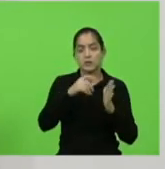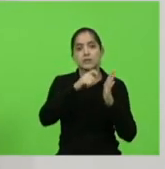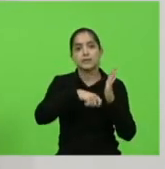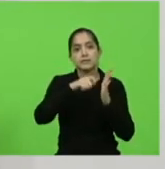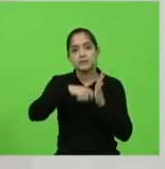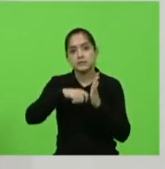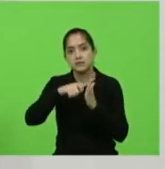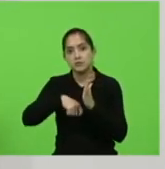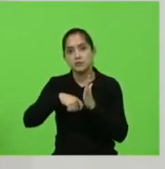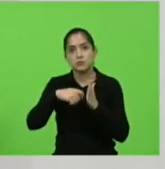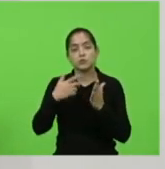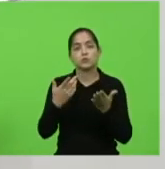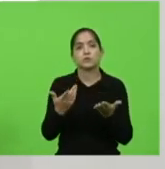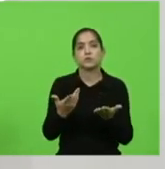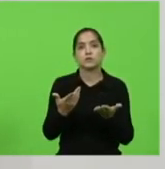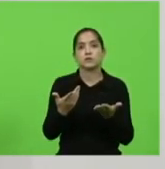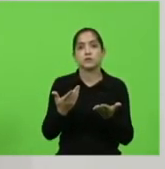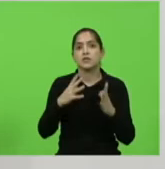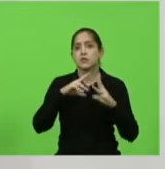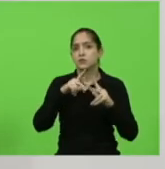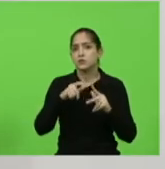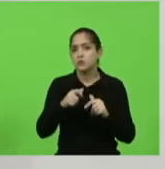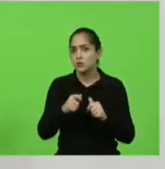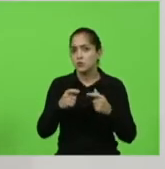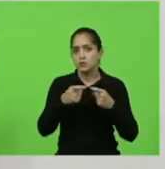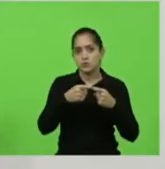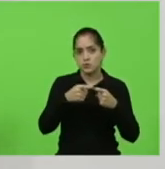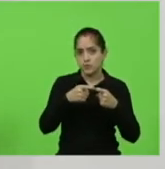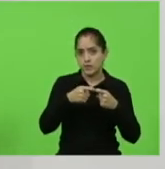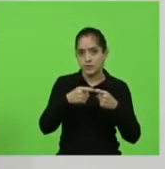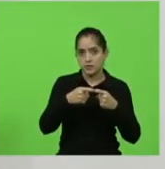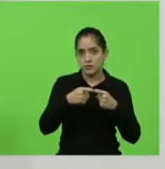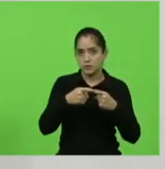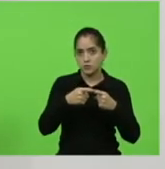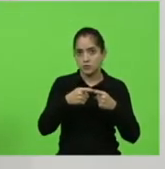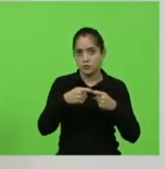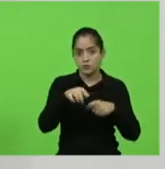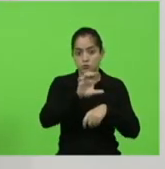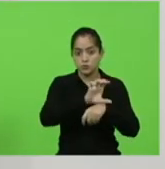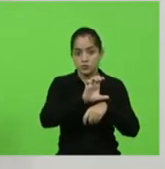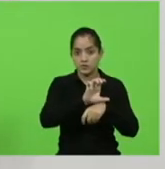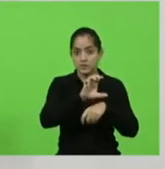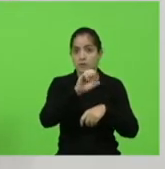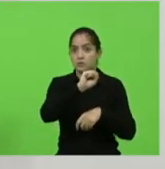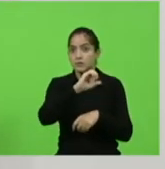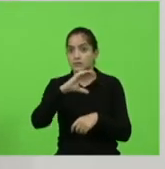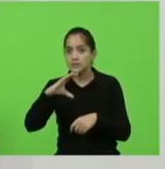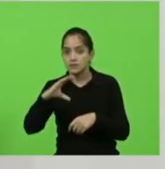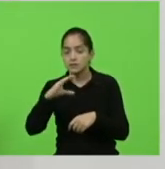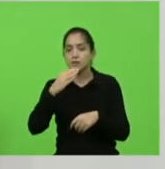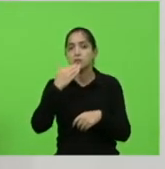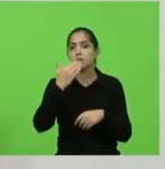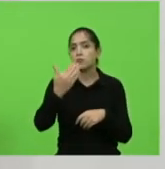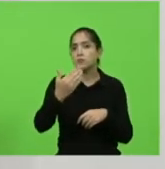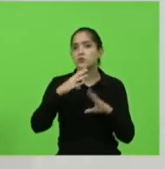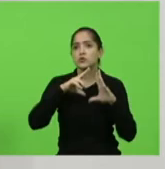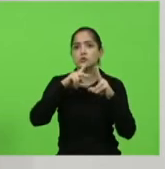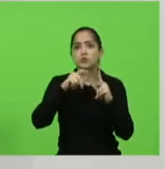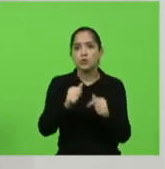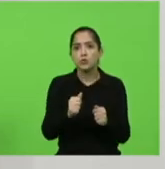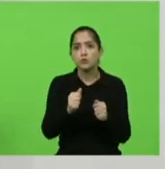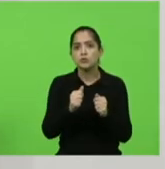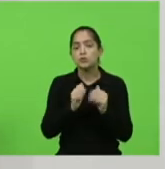aqui de todos os médicos legistas do estado, todos estão pedindo socorro